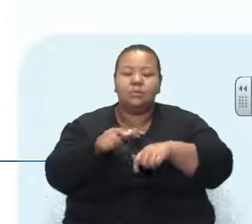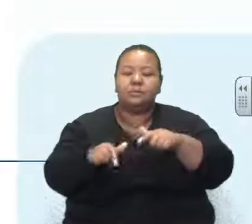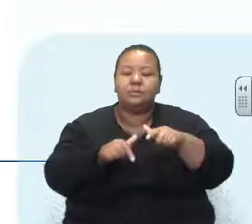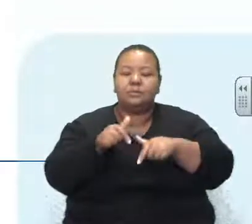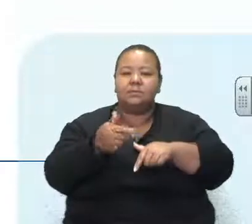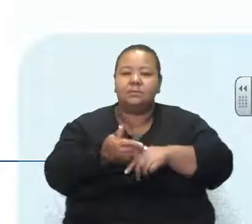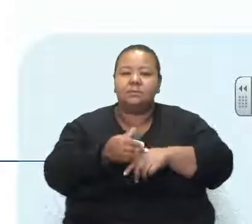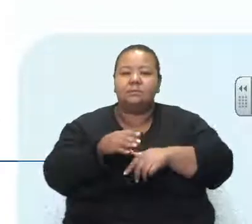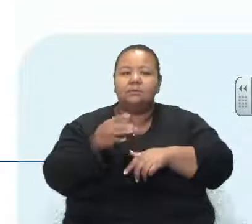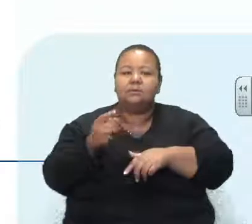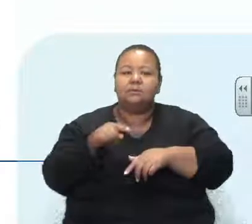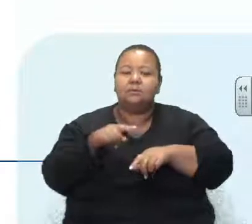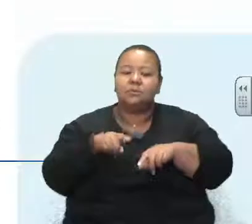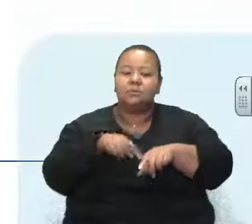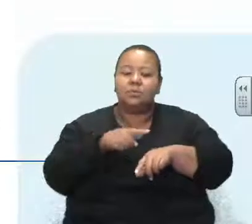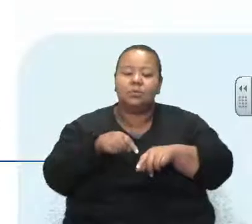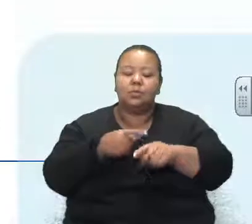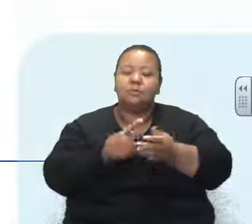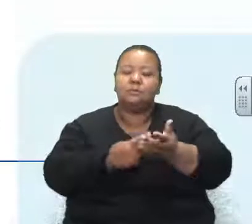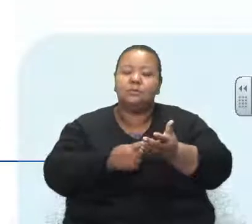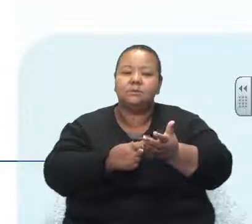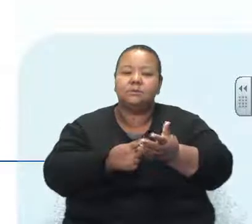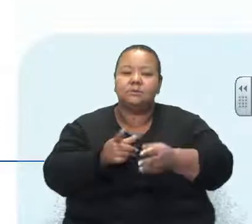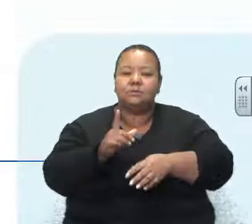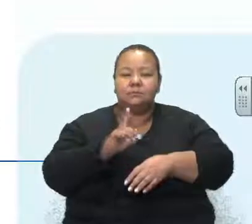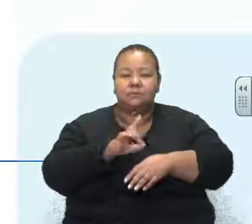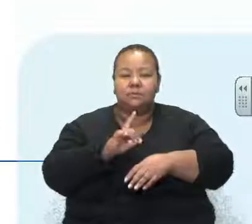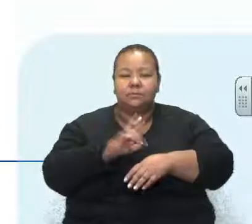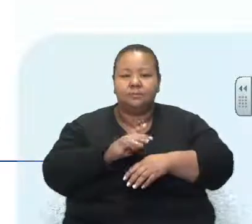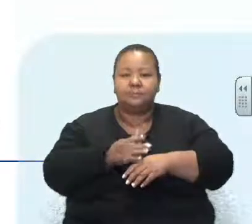horas trabalhadas eu tenho?